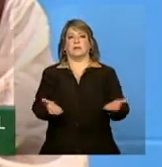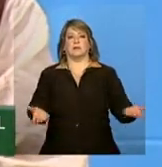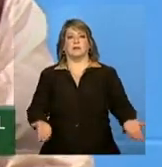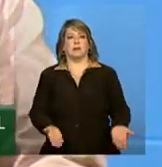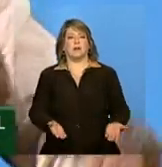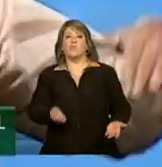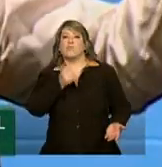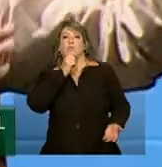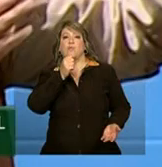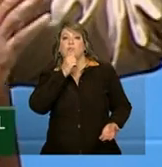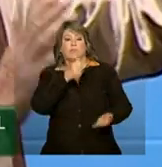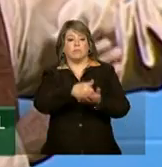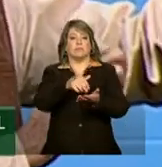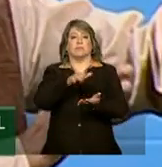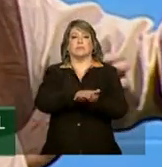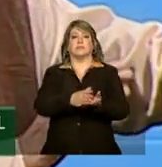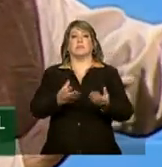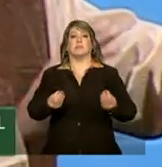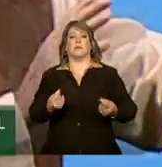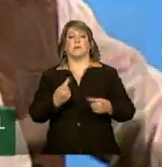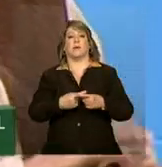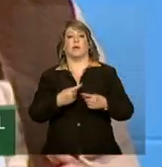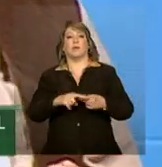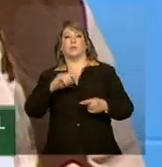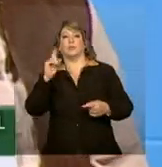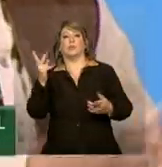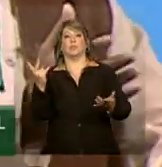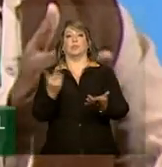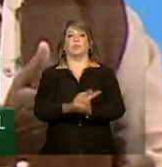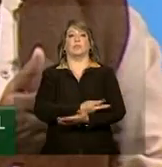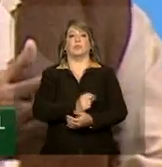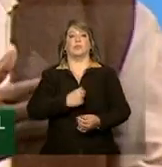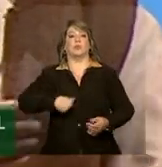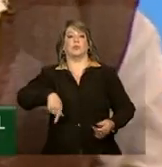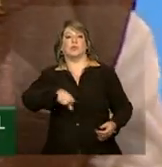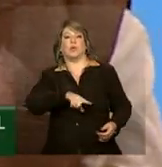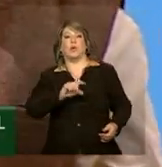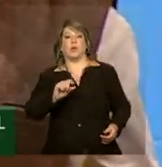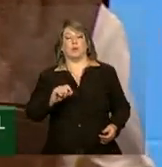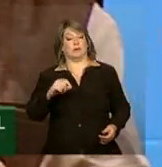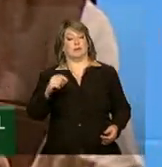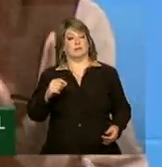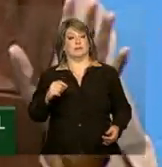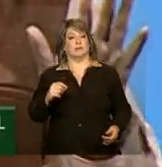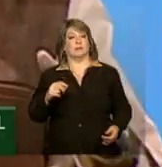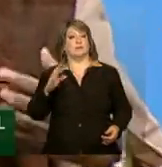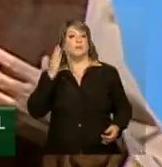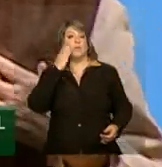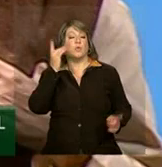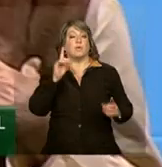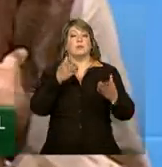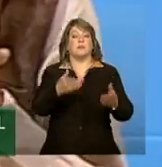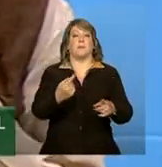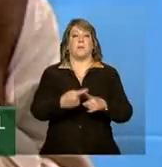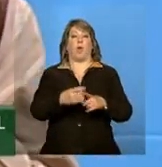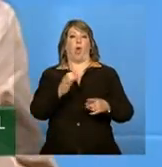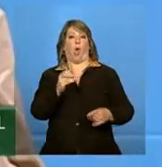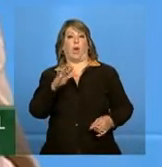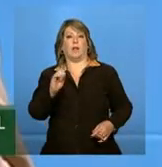são registrados? Quantos desses casos são realmente sentenciados, são determinados culpados por uma corte, por um